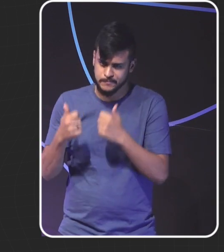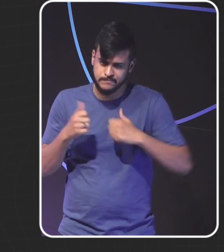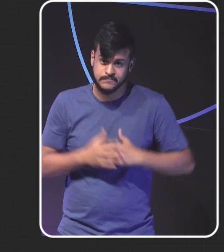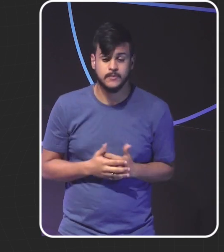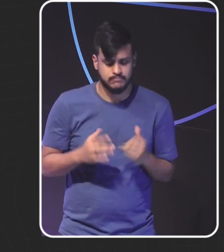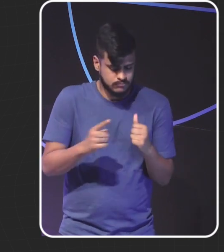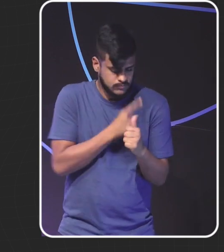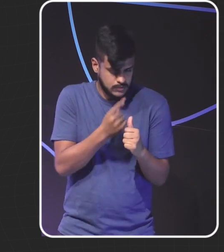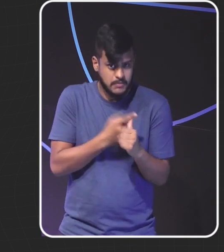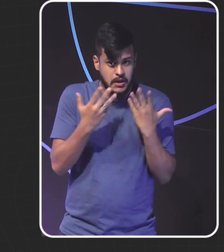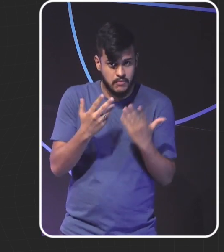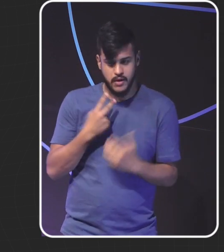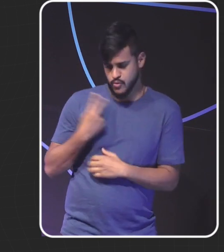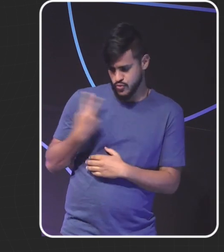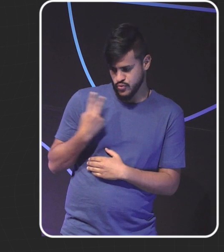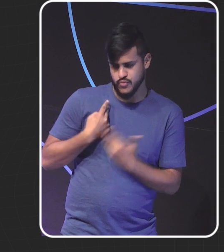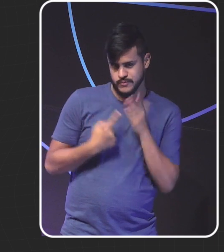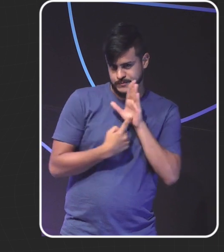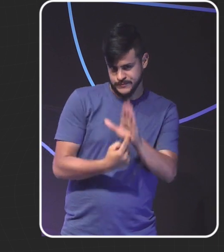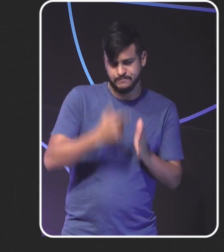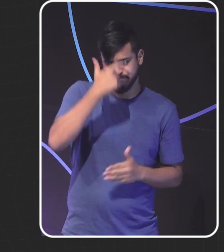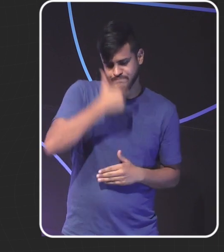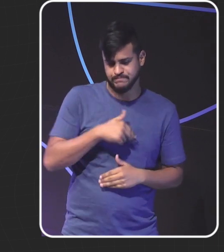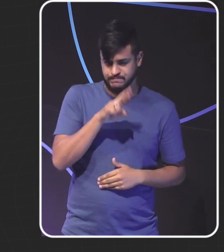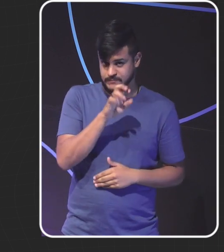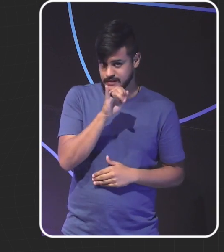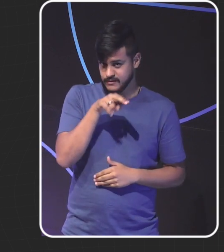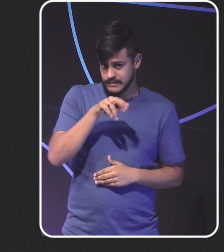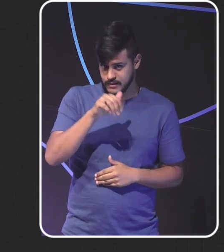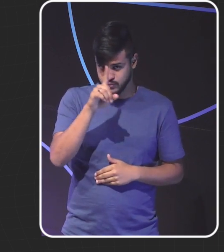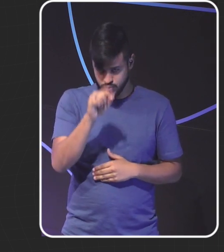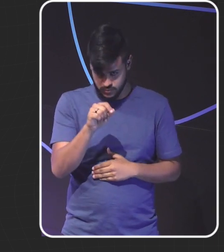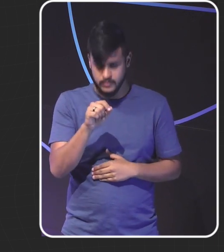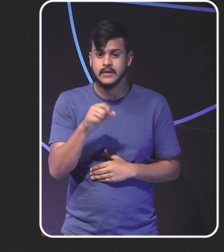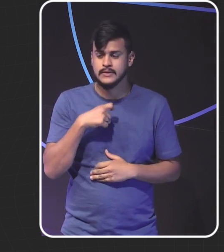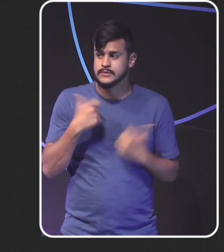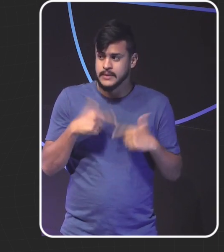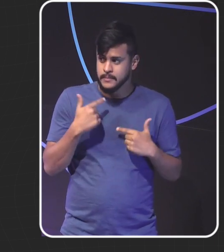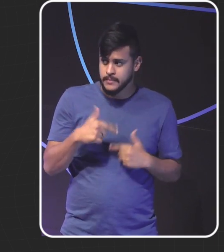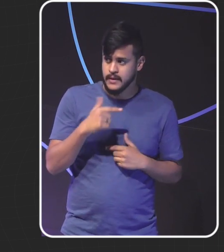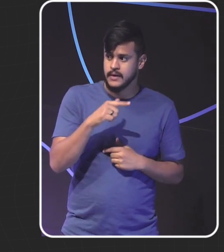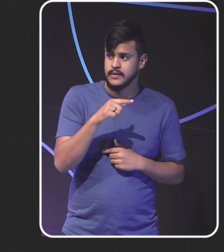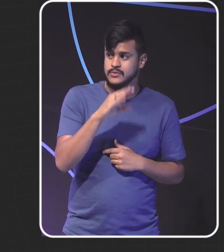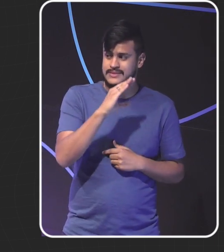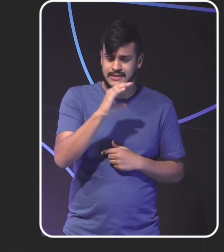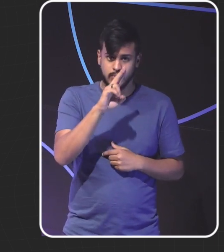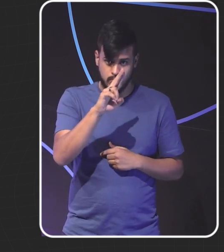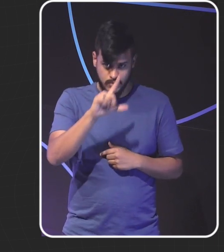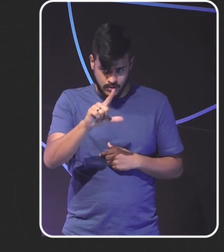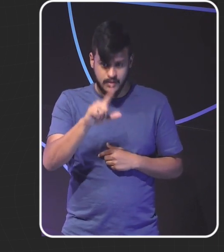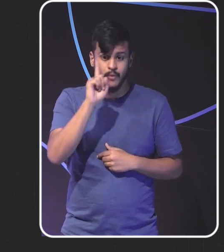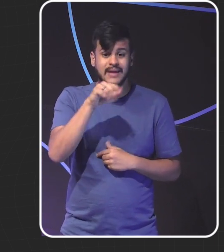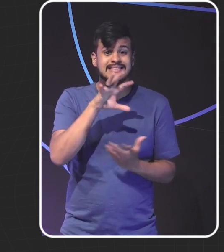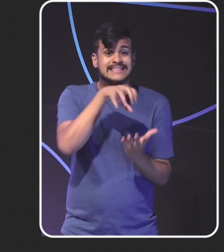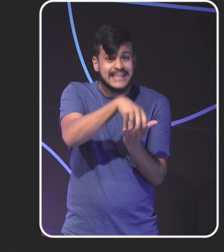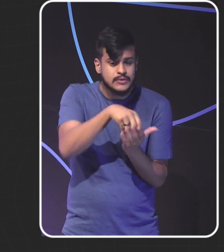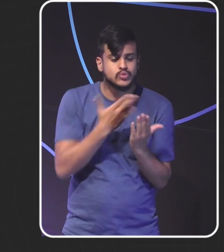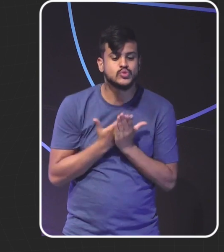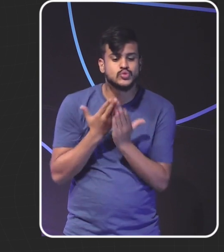nos apresentar. Eu sou Reinaldo Ferraz, eu trabalho no CEWeb BR. O CEWeb é um centro de estudos sobre